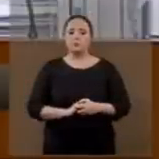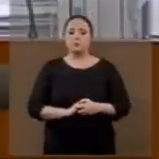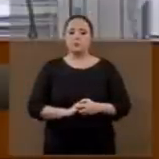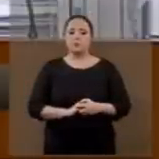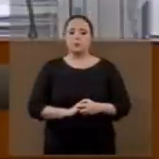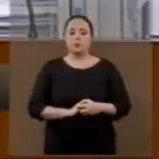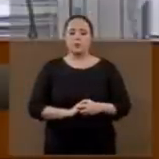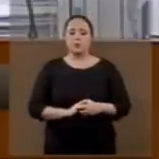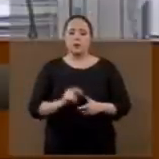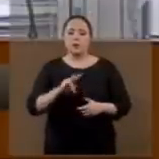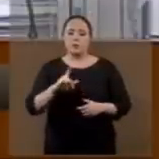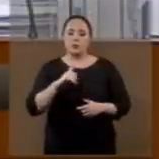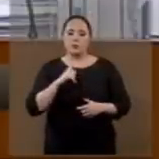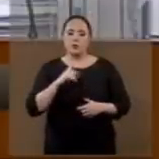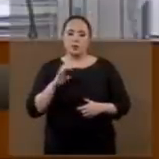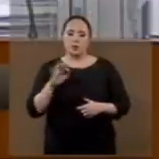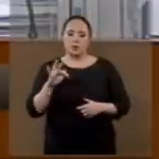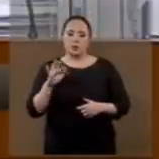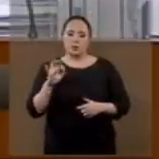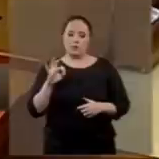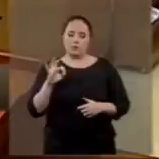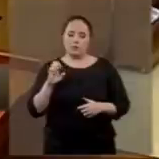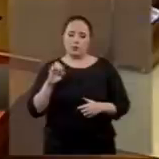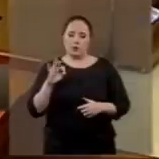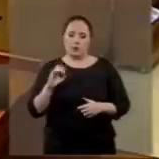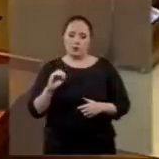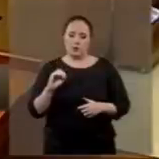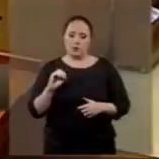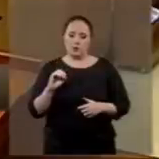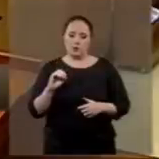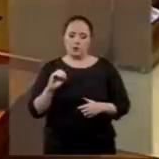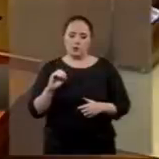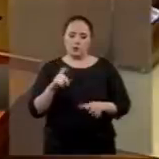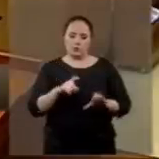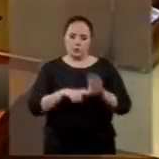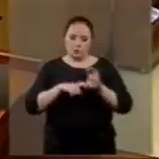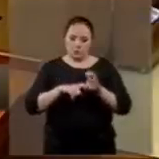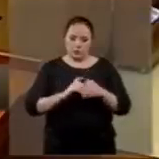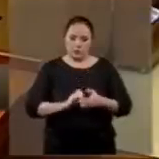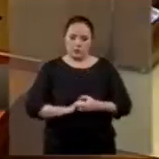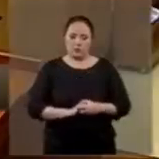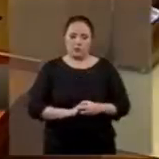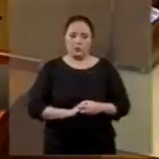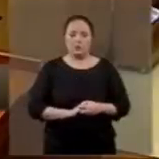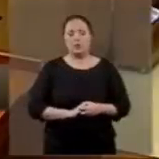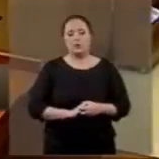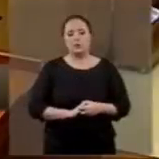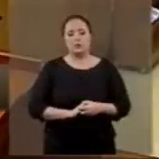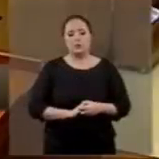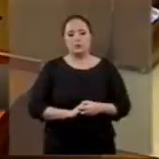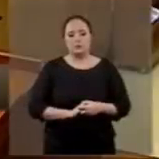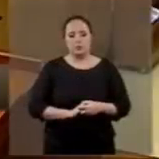esse gravando, terá efeito suspensivo. Eu também. Mas quem julgar improcedente vai deixar o efeito suspensivo.